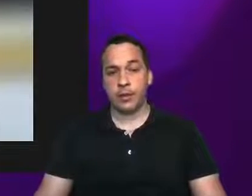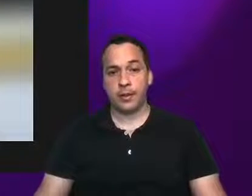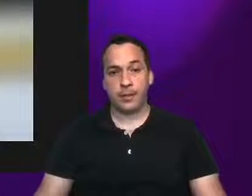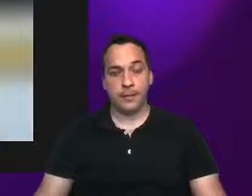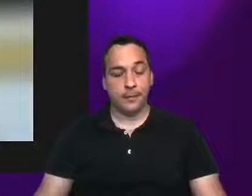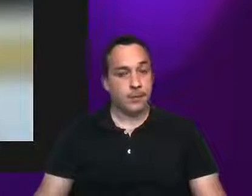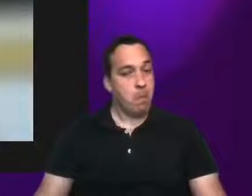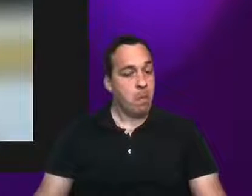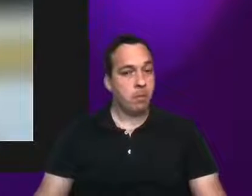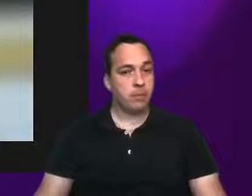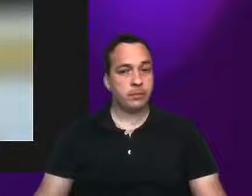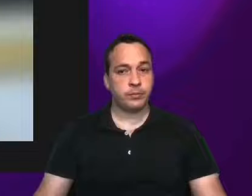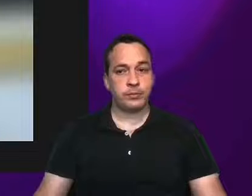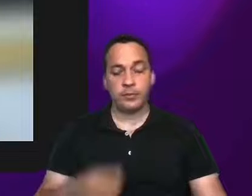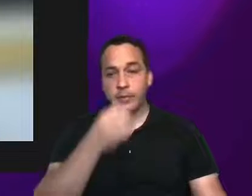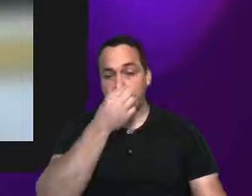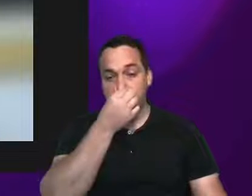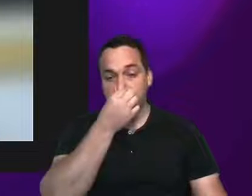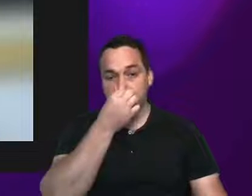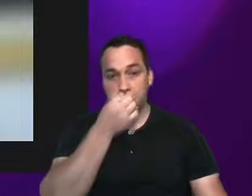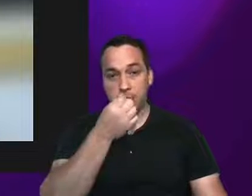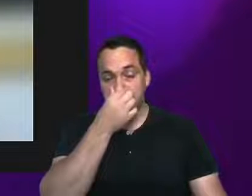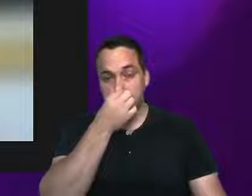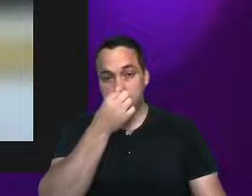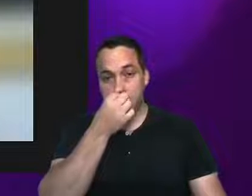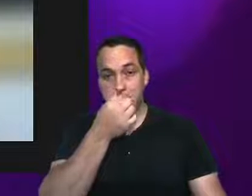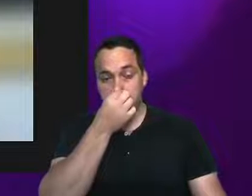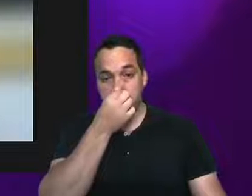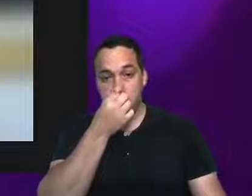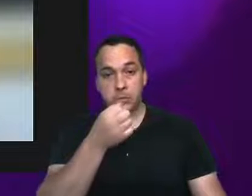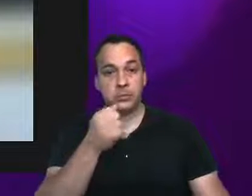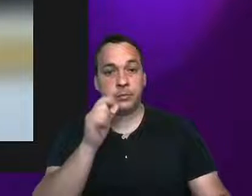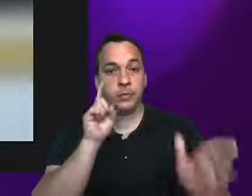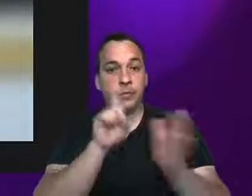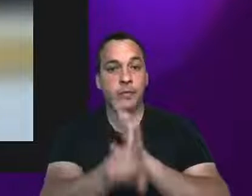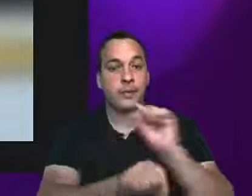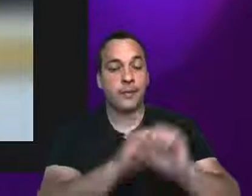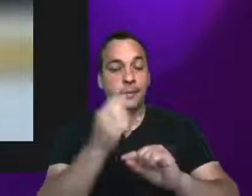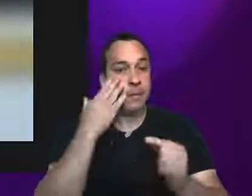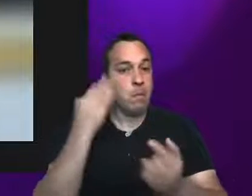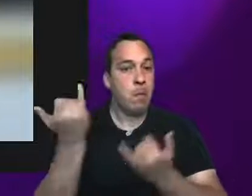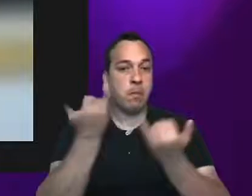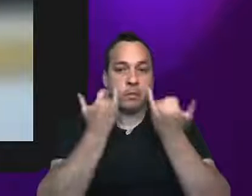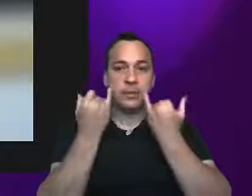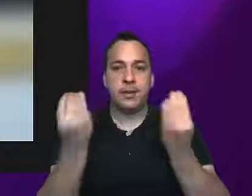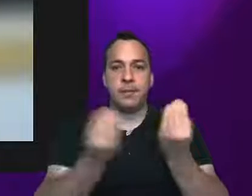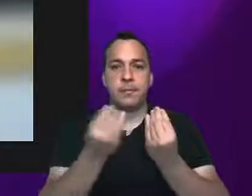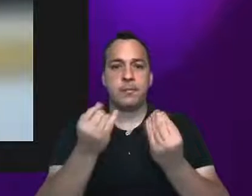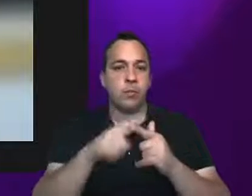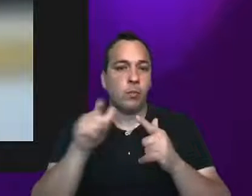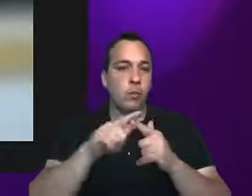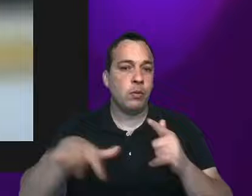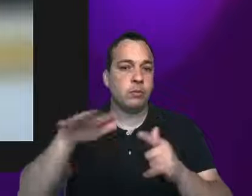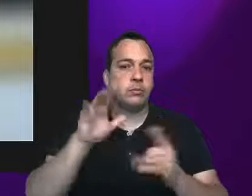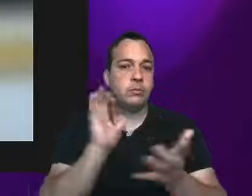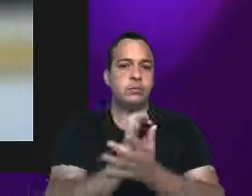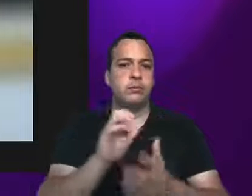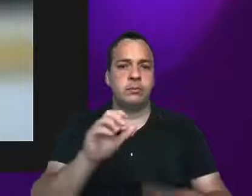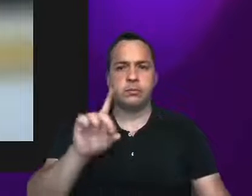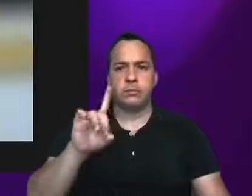muito debate aqui é, às vezes, quando o paciente está com uma hipotensão refratária, na associação de diuréticos,